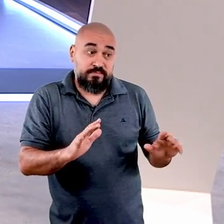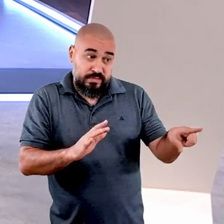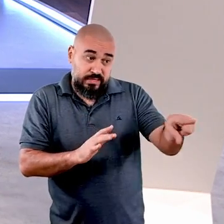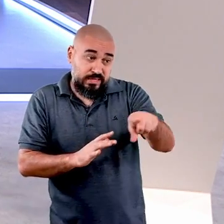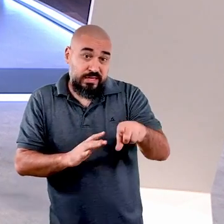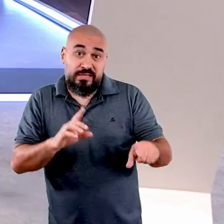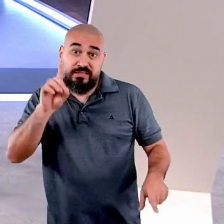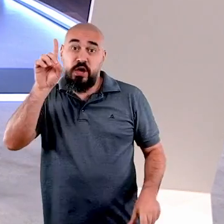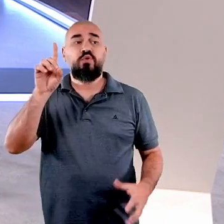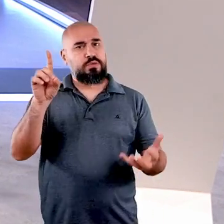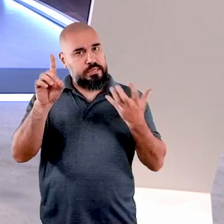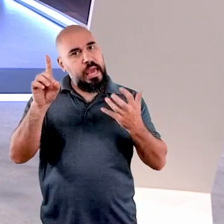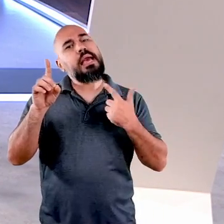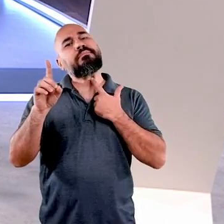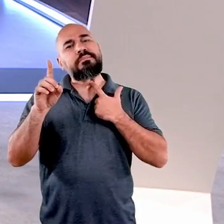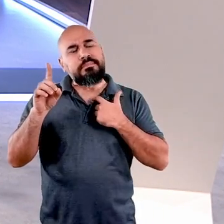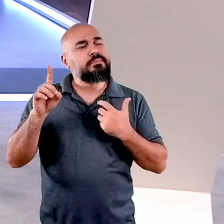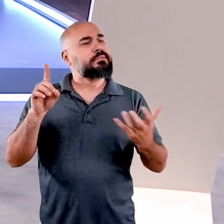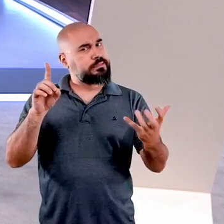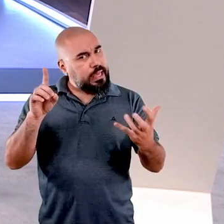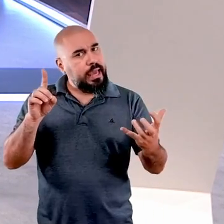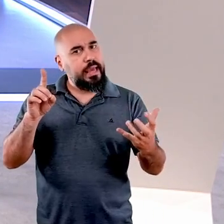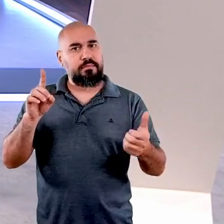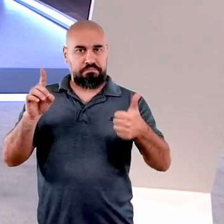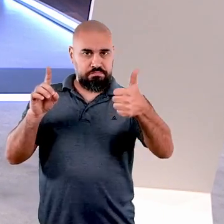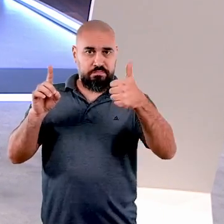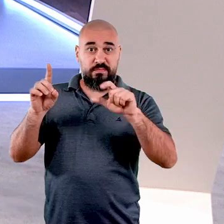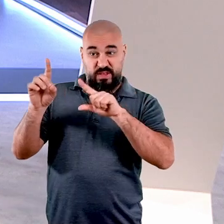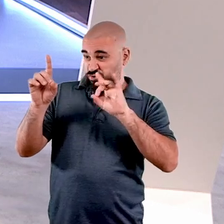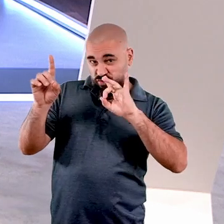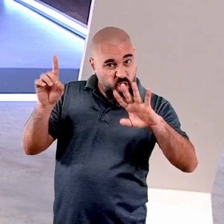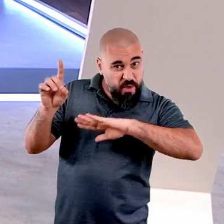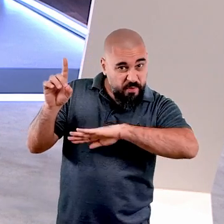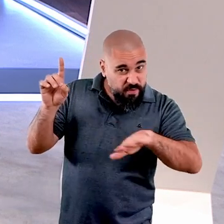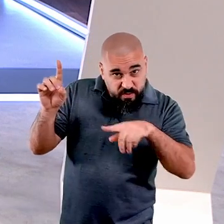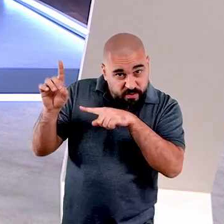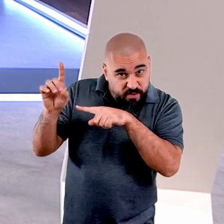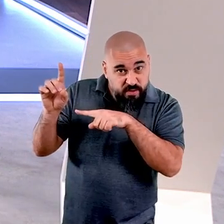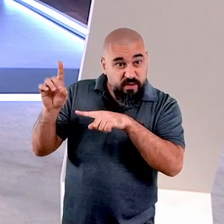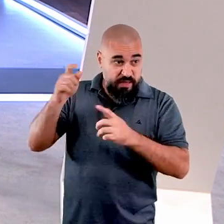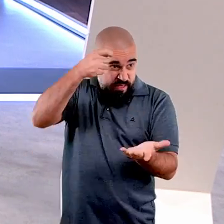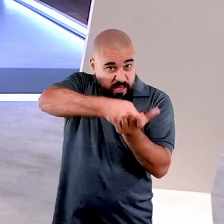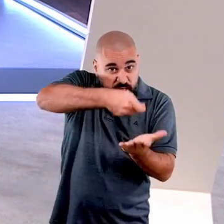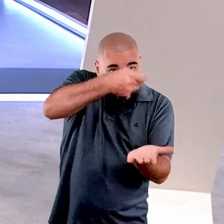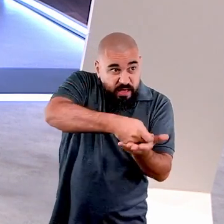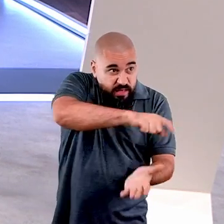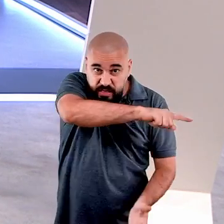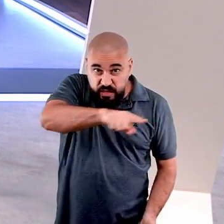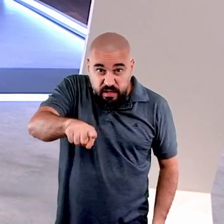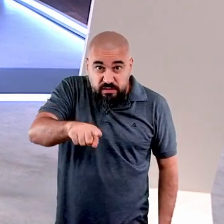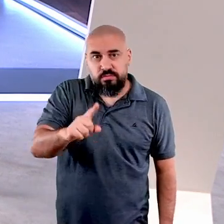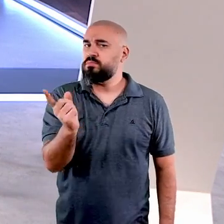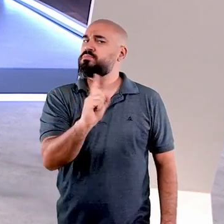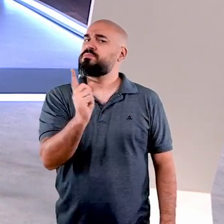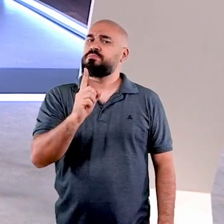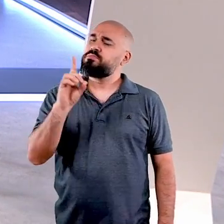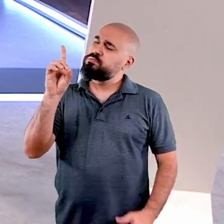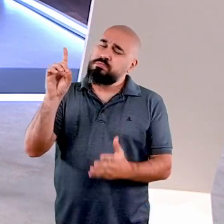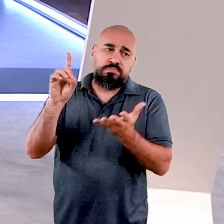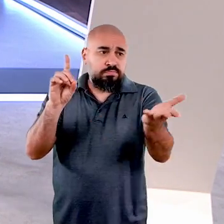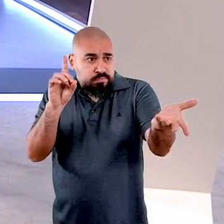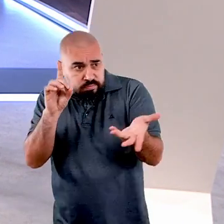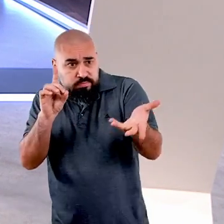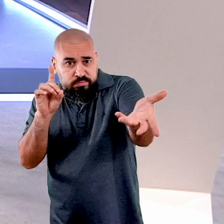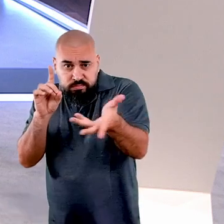da escolha de Deus. Como assim, pastor? Não depende só da escolha de Deus, porque a escolha de Deus é salvar